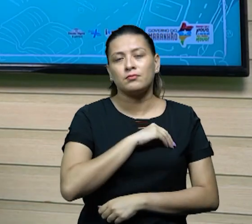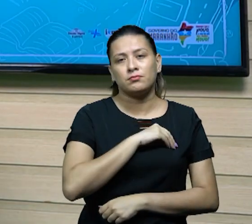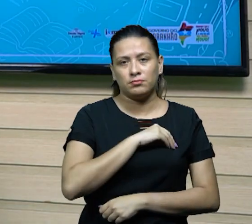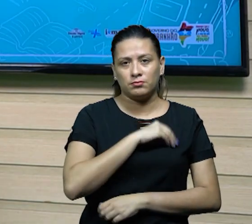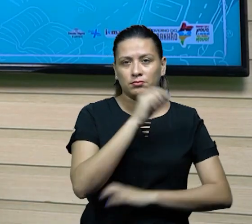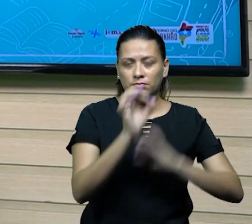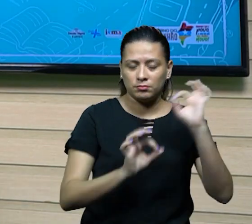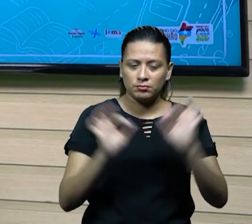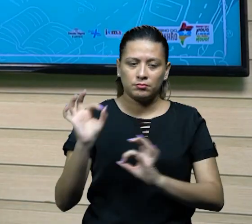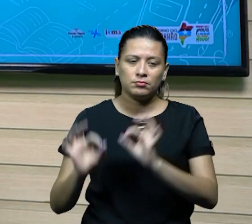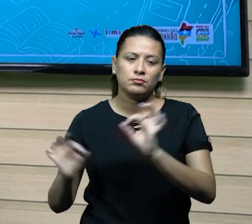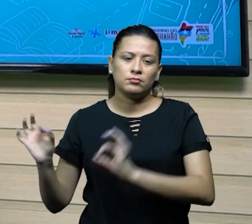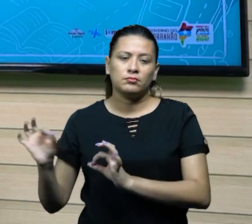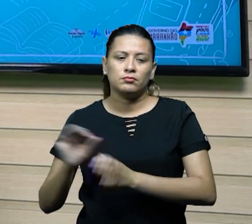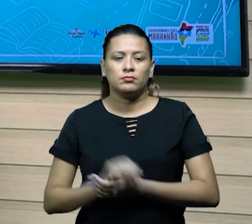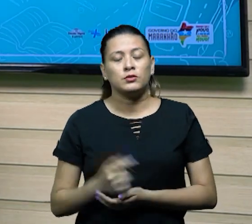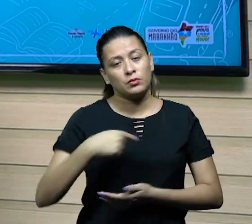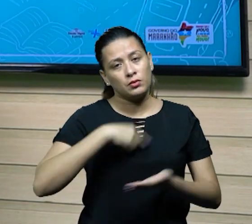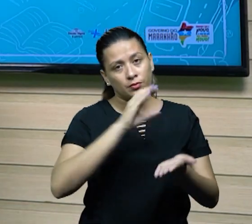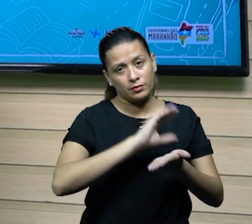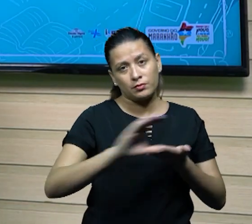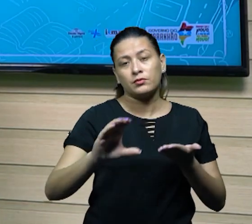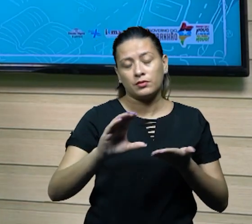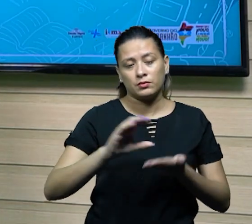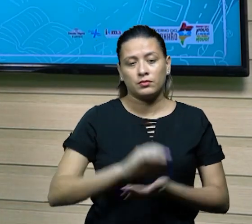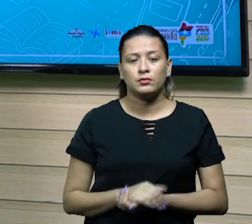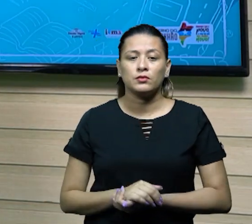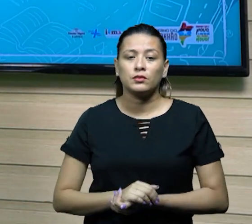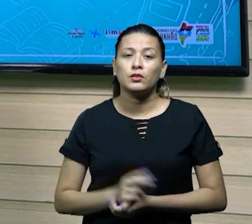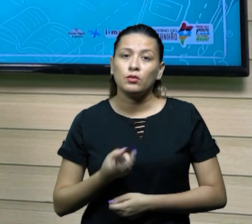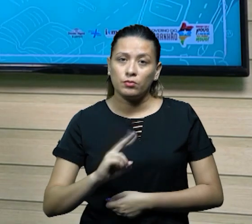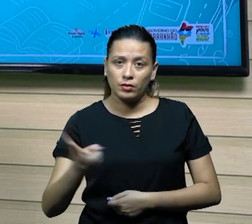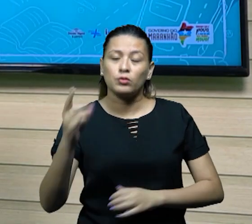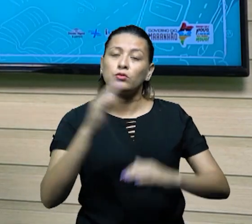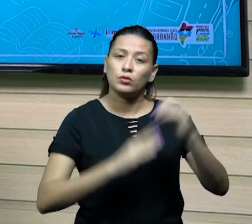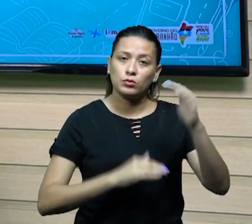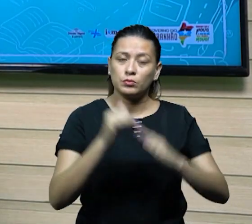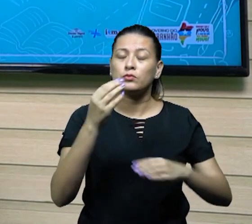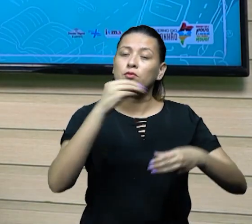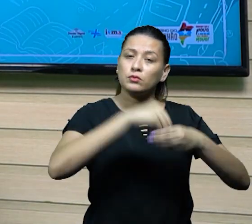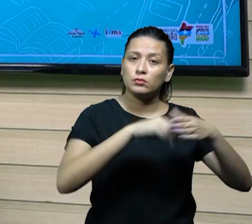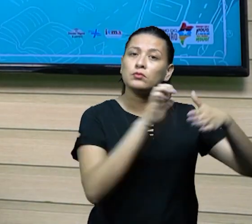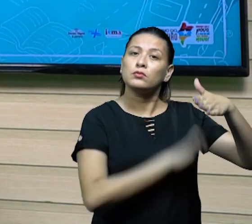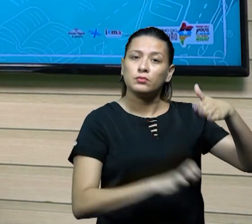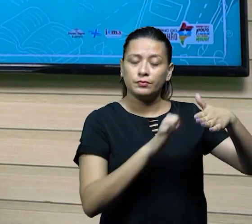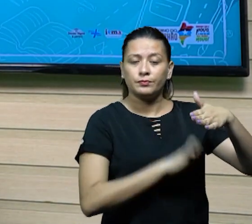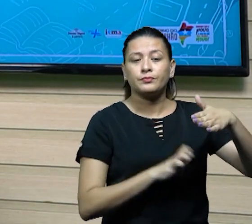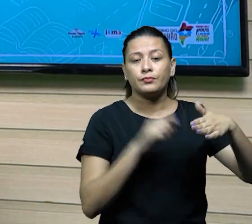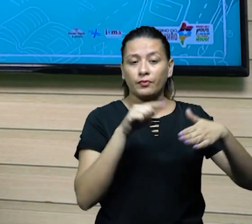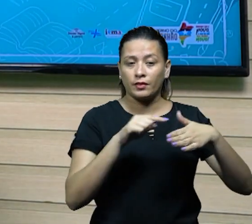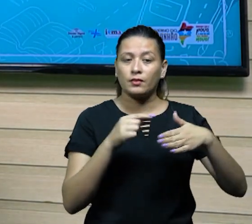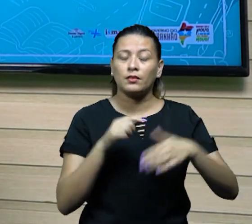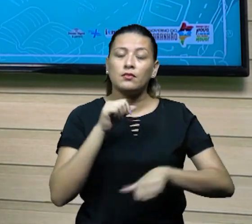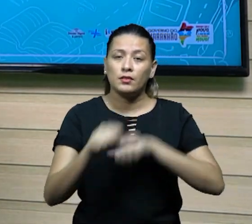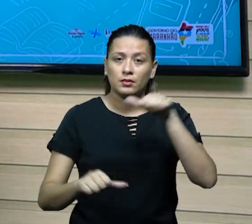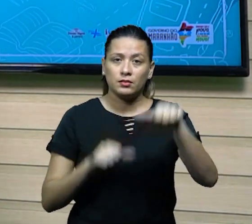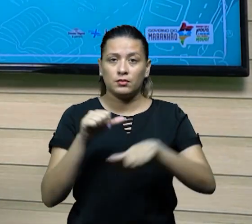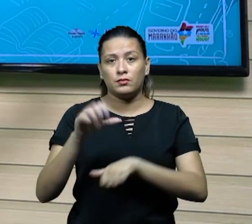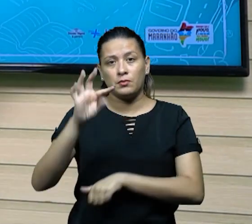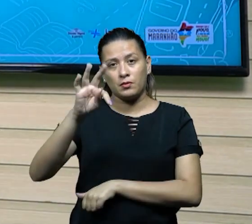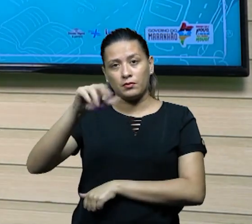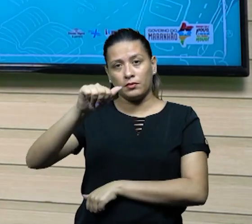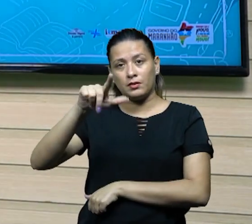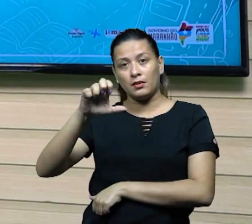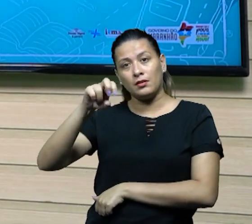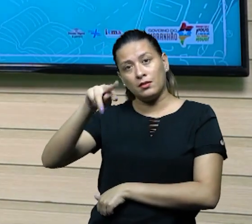investe nele. Além de pagar salário em dias, bons benefícios, eu invisto nele. Eu faço toda essa diferença, então eu vou reter